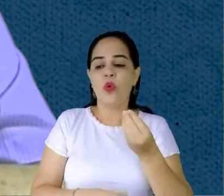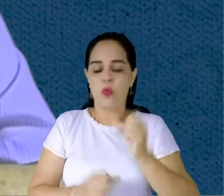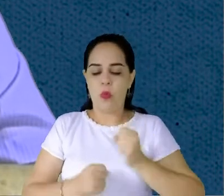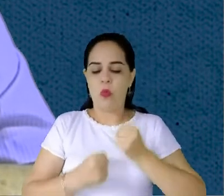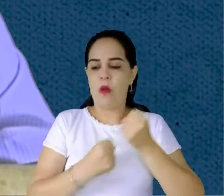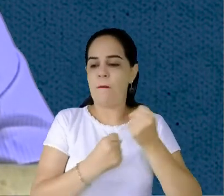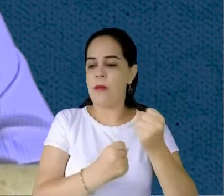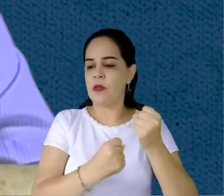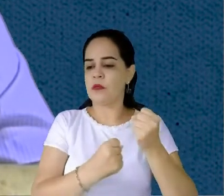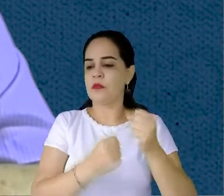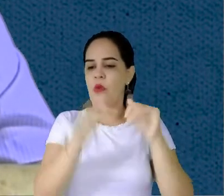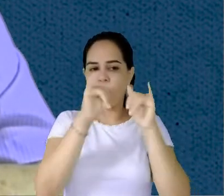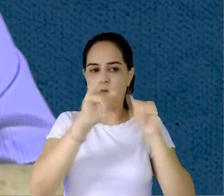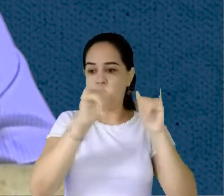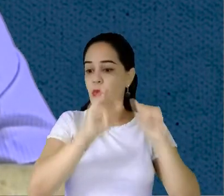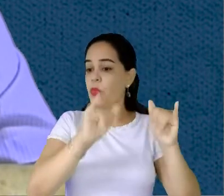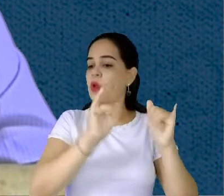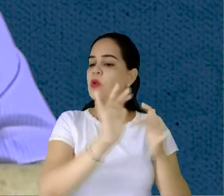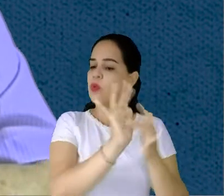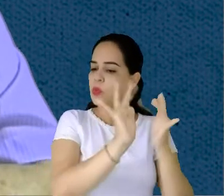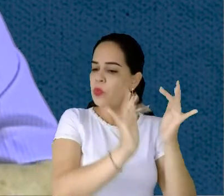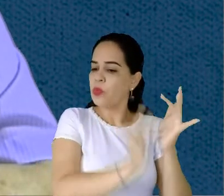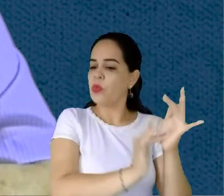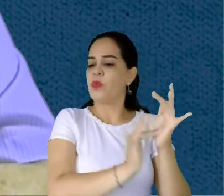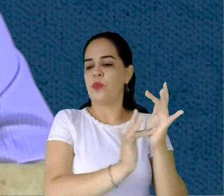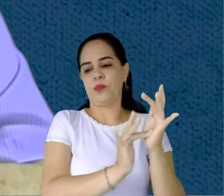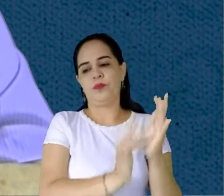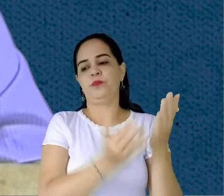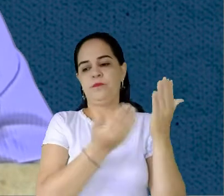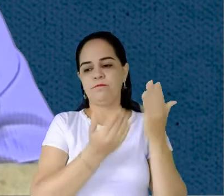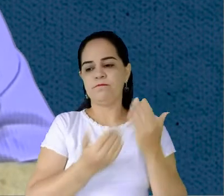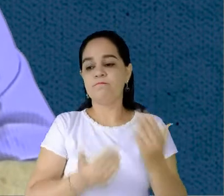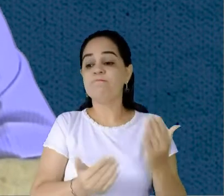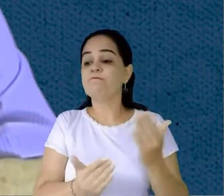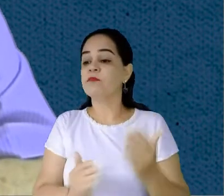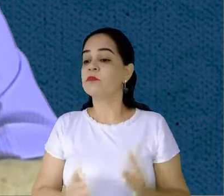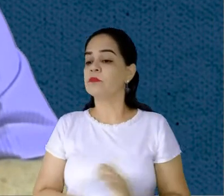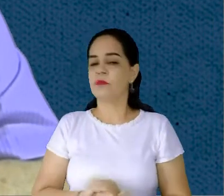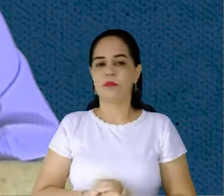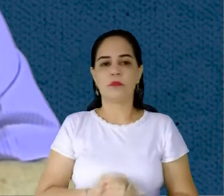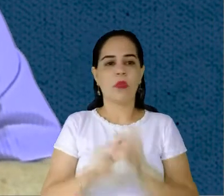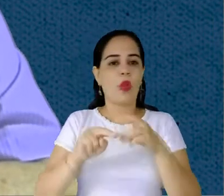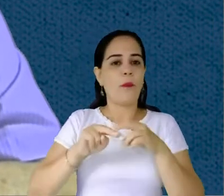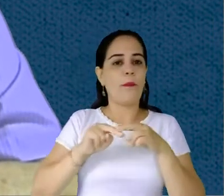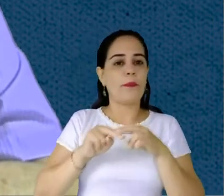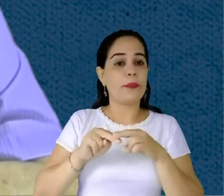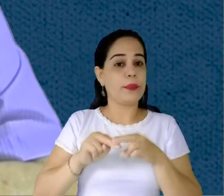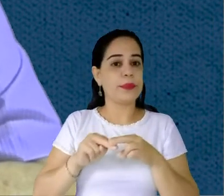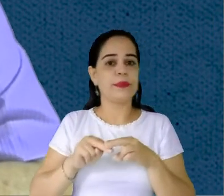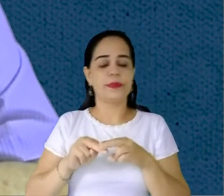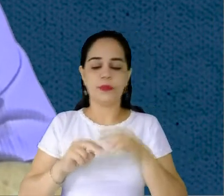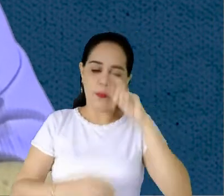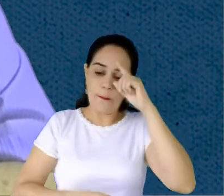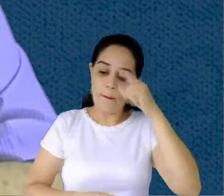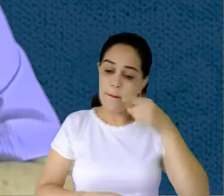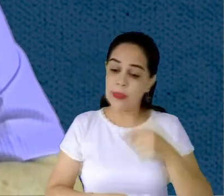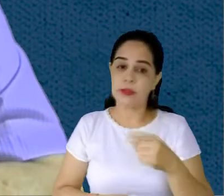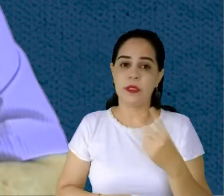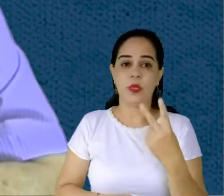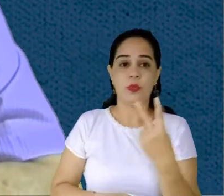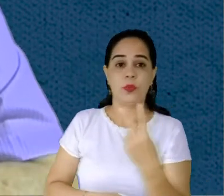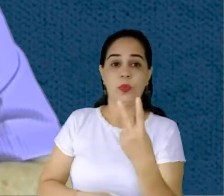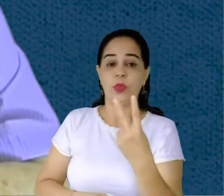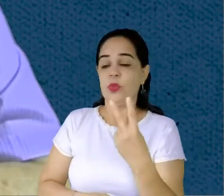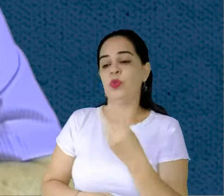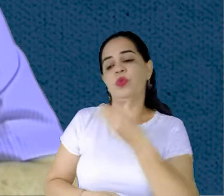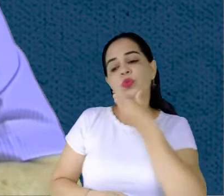suas vidas pelo nome de nosso Senhor Jesus Cristo. Por isso, estamos enviando